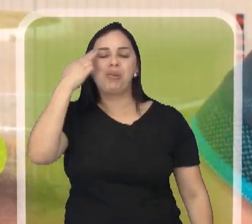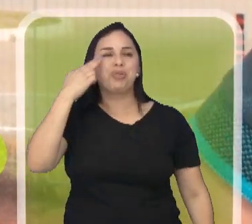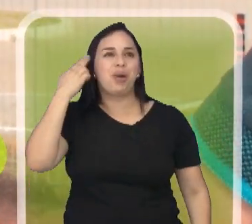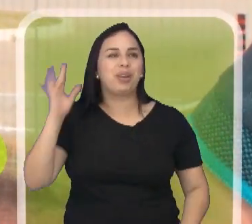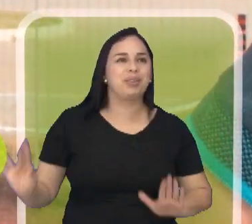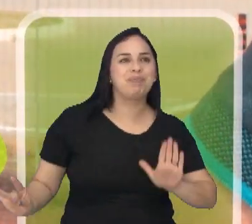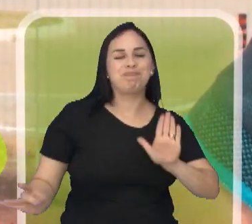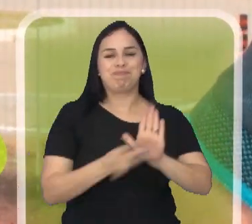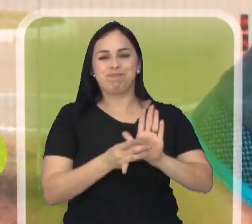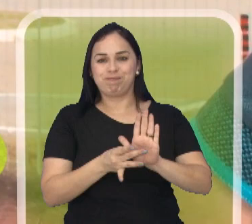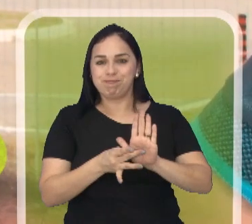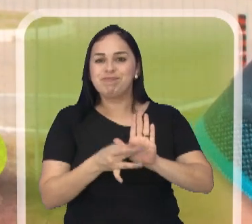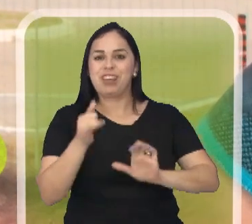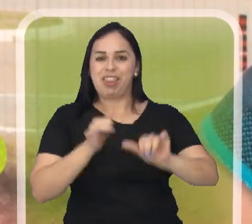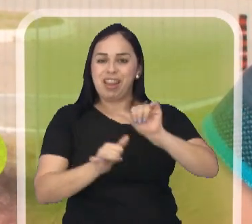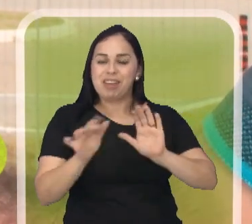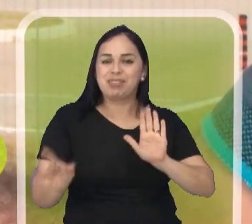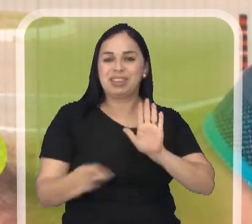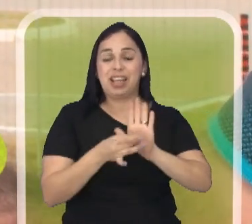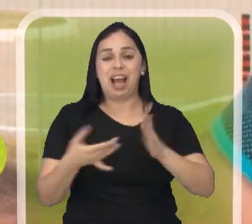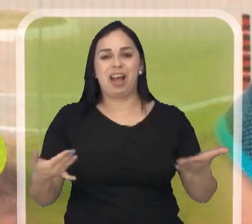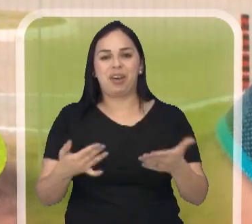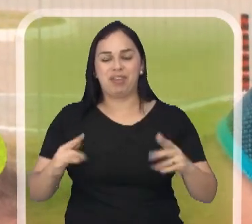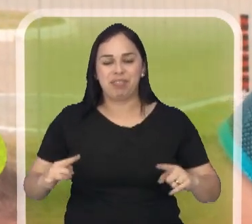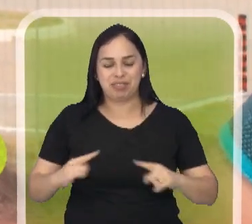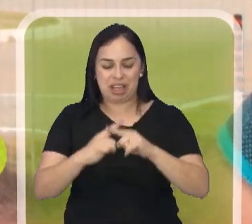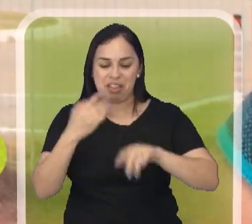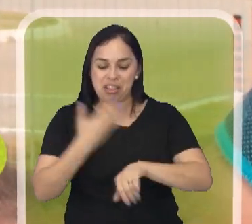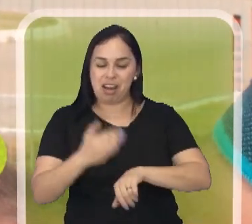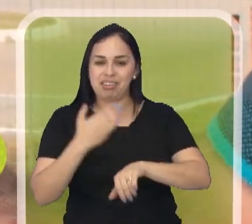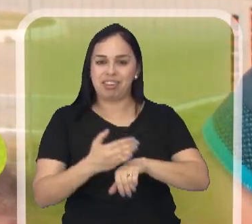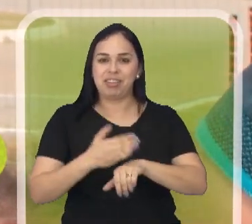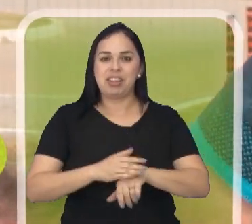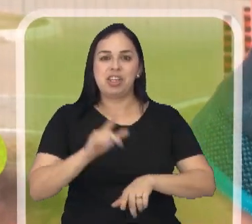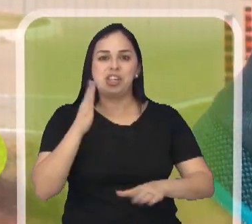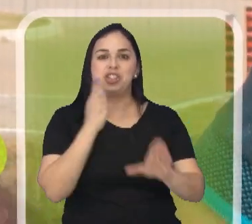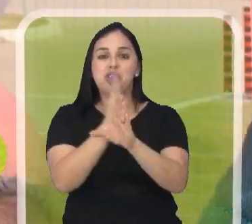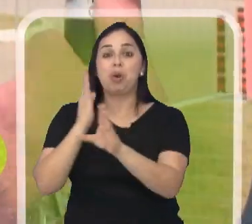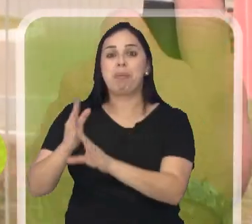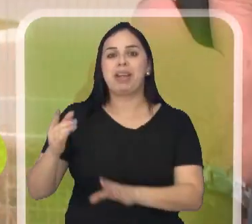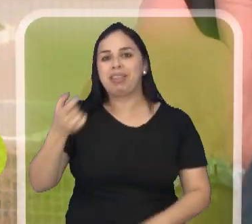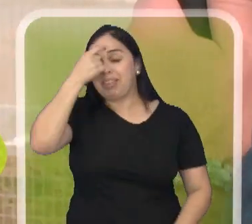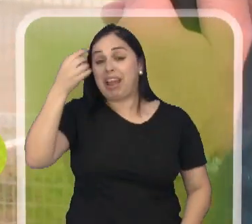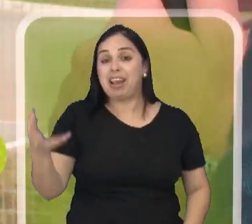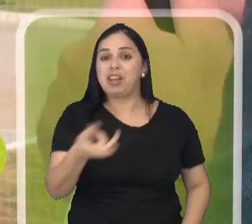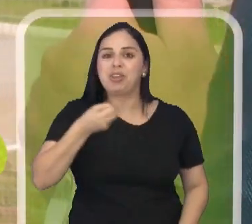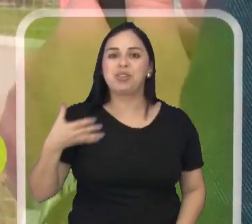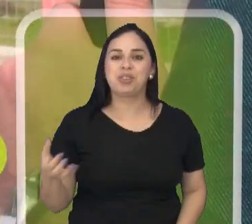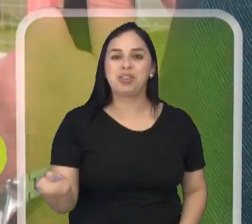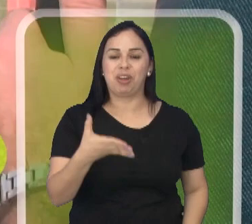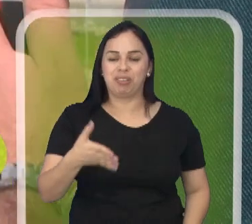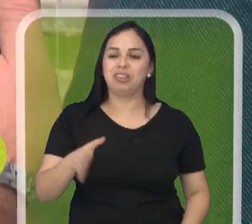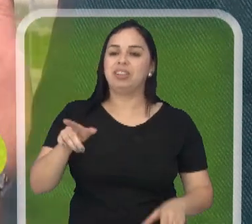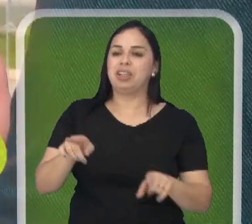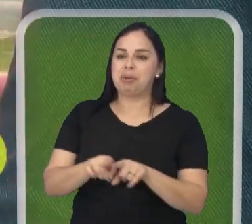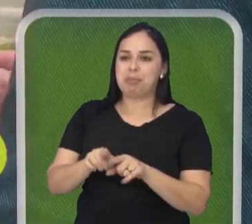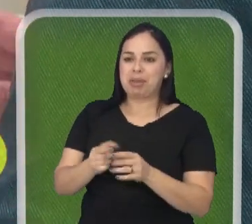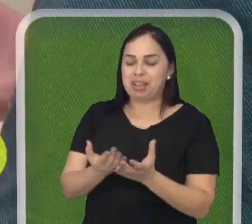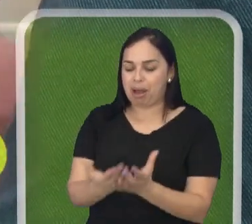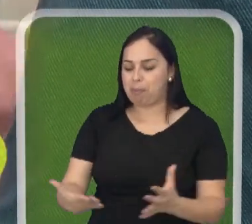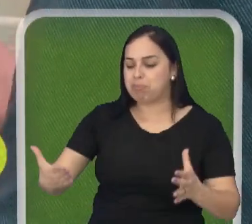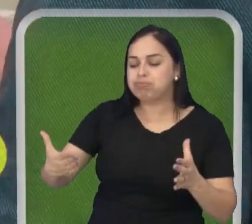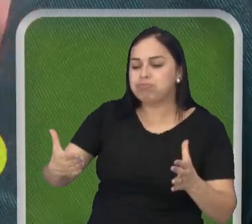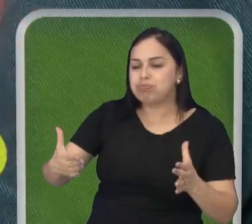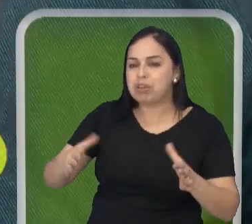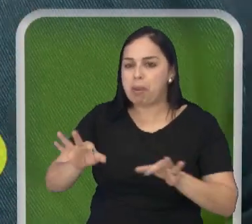realizado. E eu acho que vamos desfrutar bastante aí e vai sair novos talentos da nossa cidade. Inclusive essa pista de skate também,